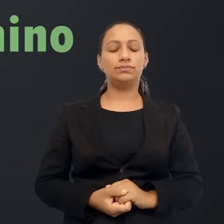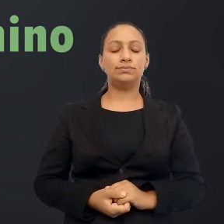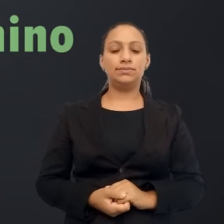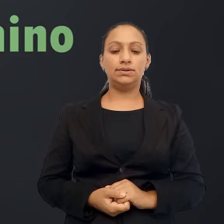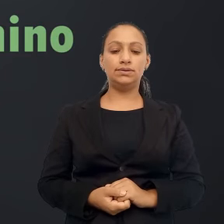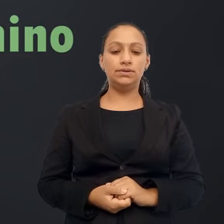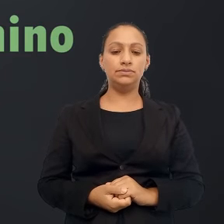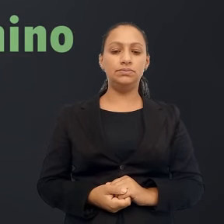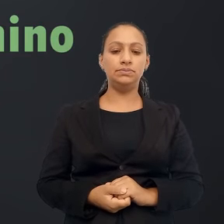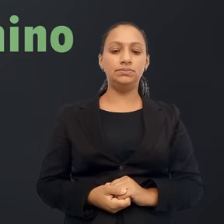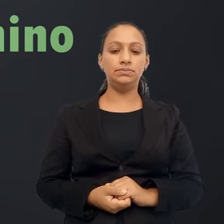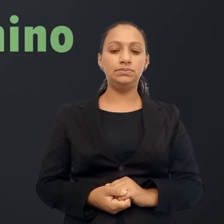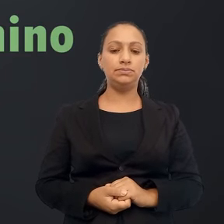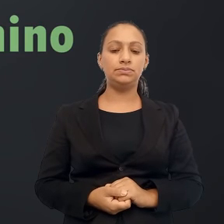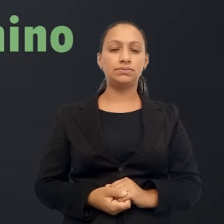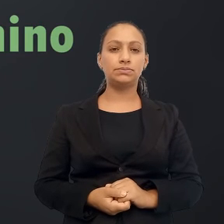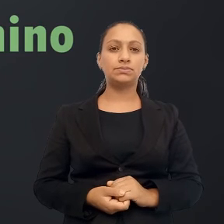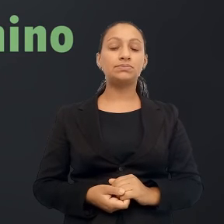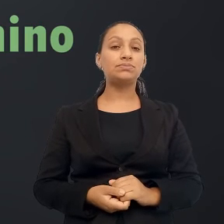Para encerrar